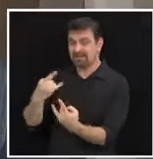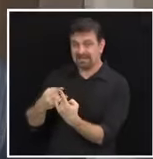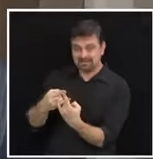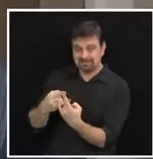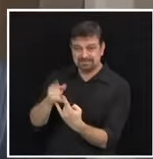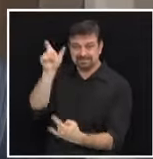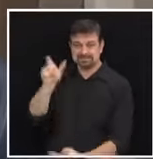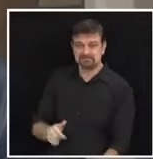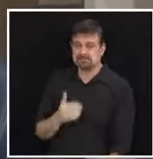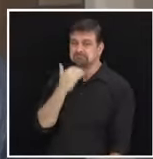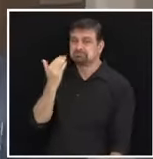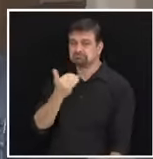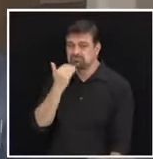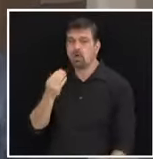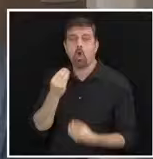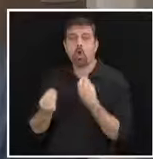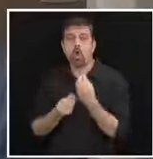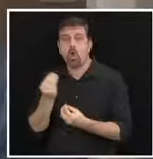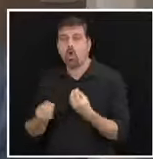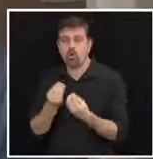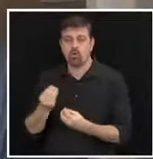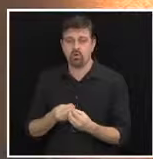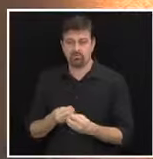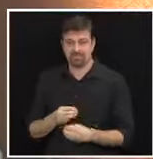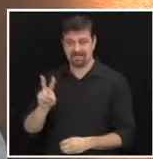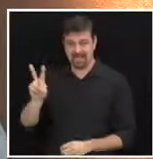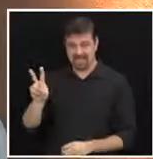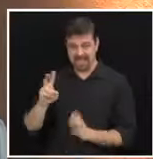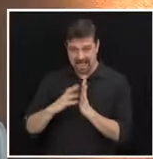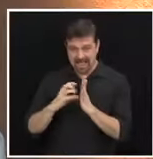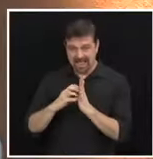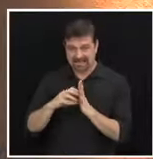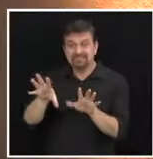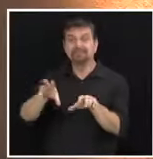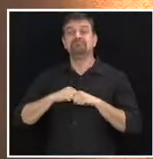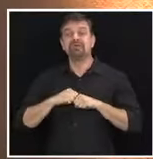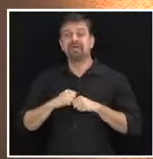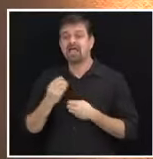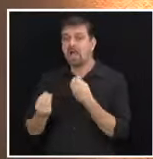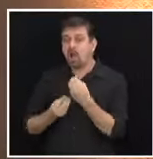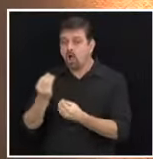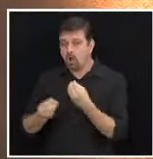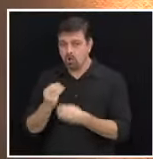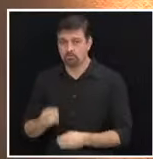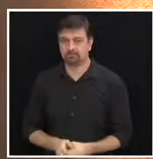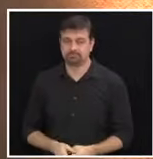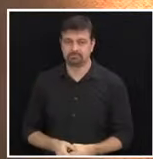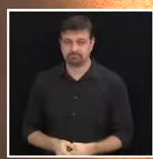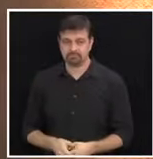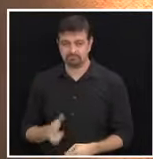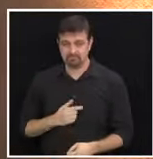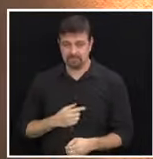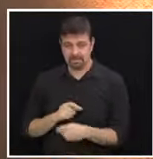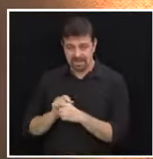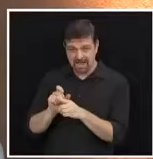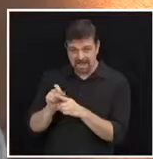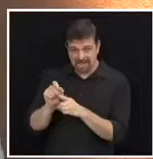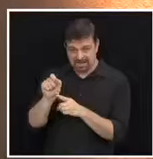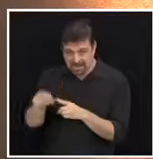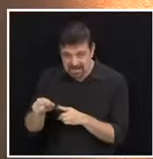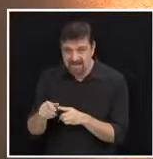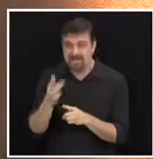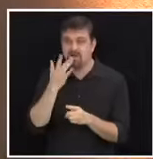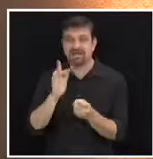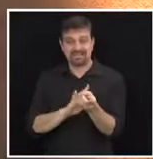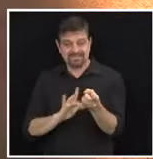como se pega a AIDS? Então, a transmissão da AIDS é basicamente nos fluidos corporais,